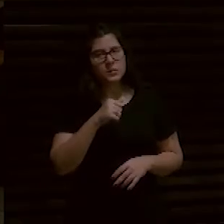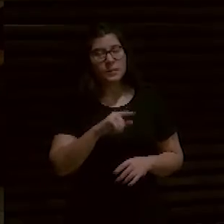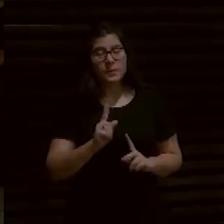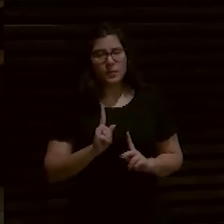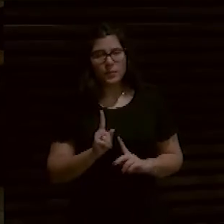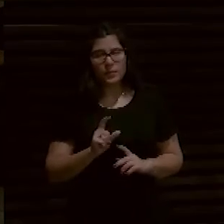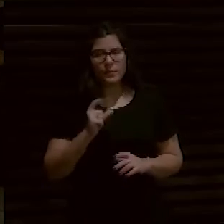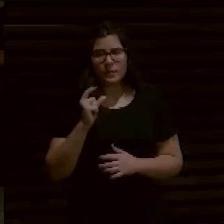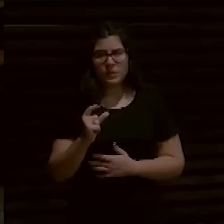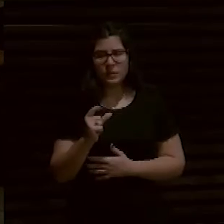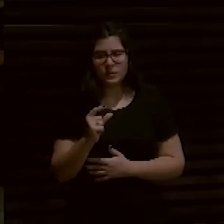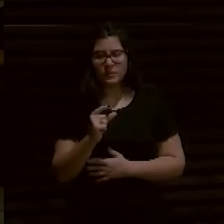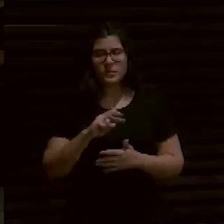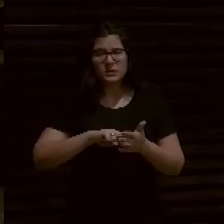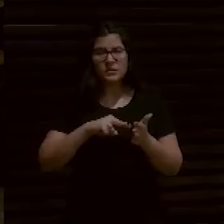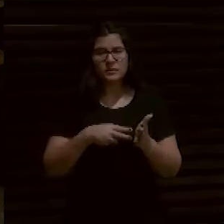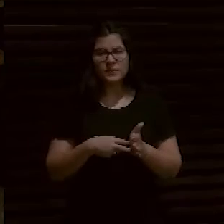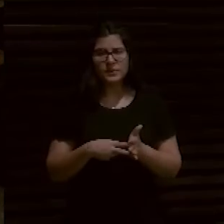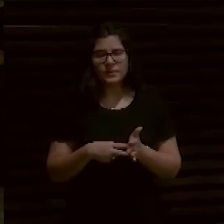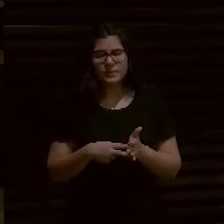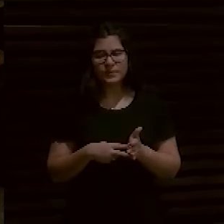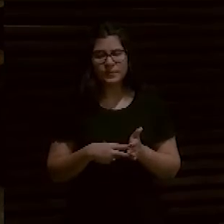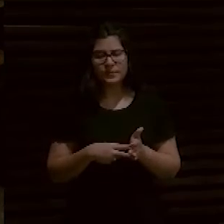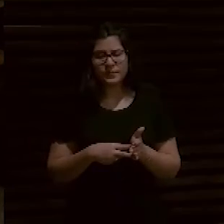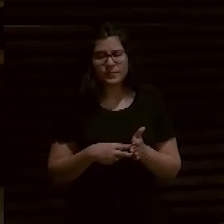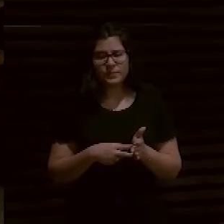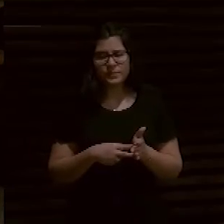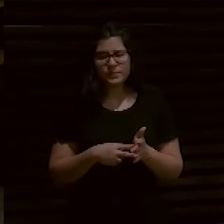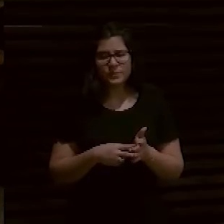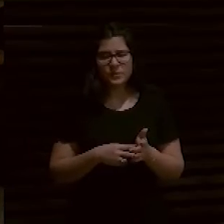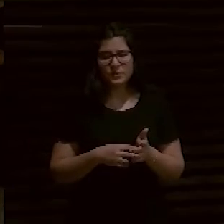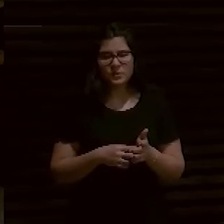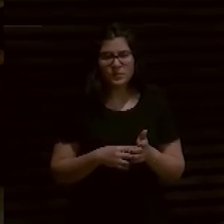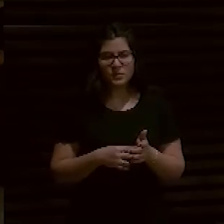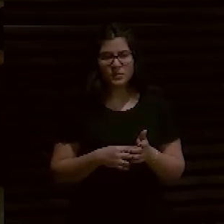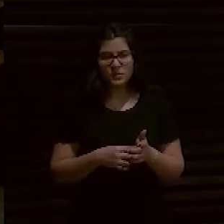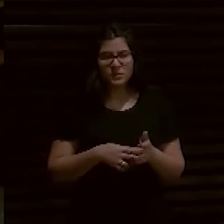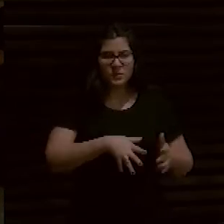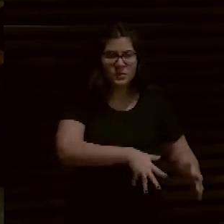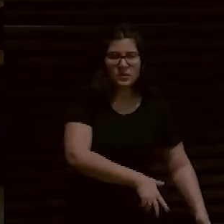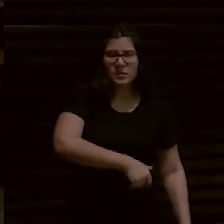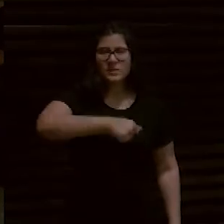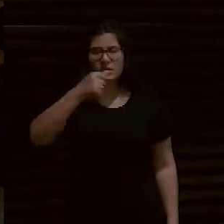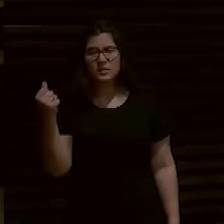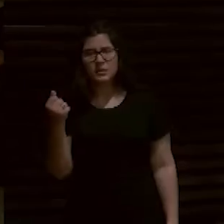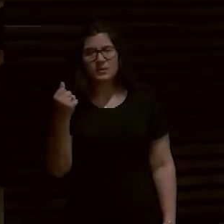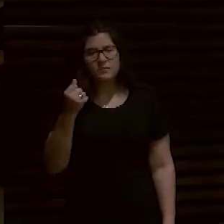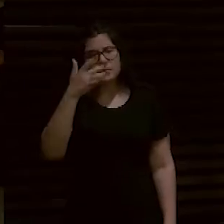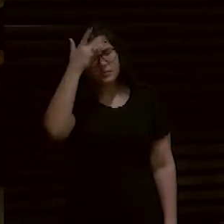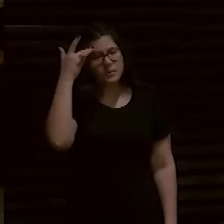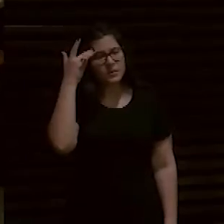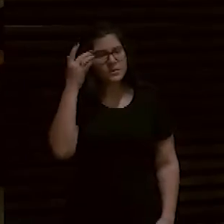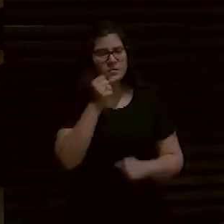Geber. E essa palavra significa guerreiro, homem forte. Então o que